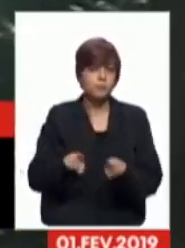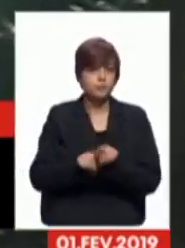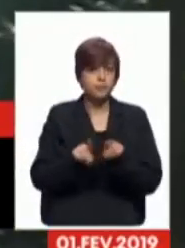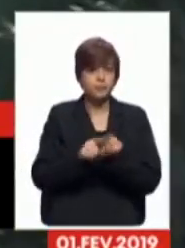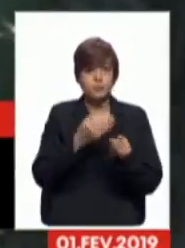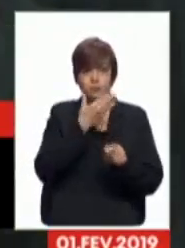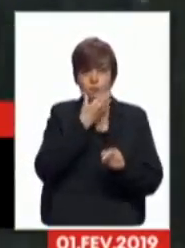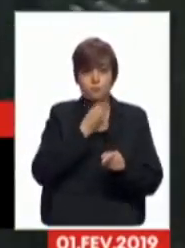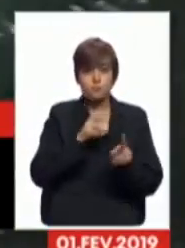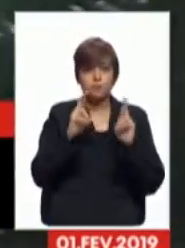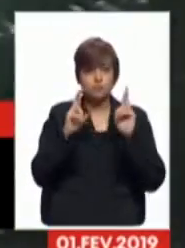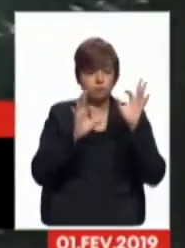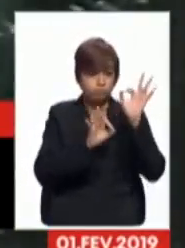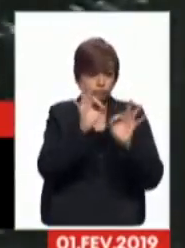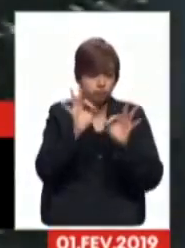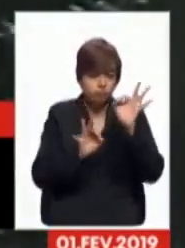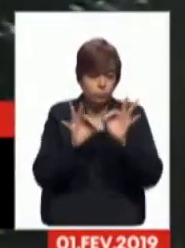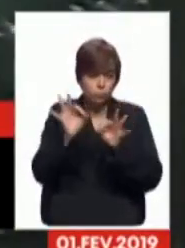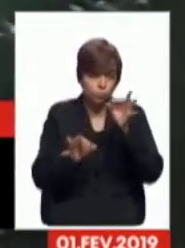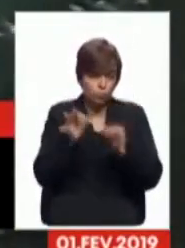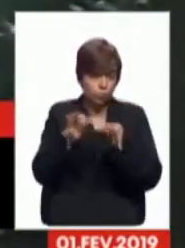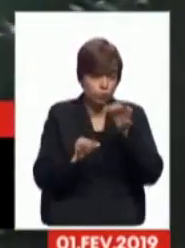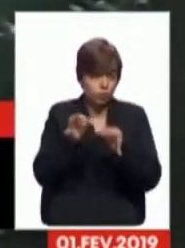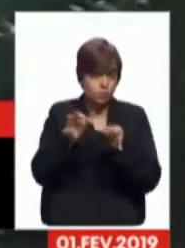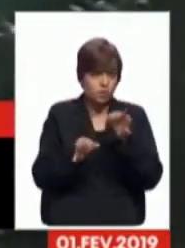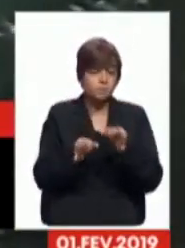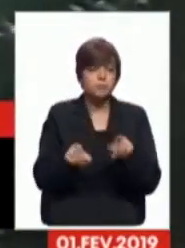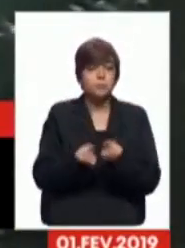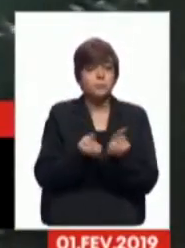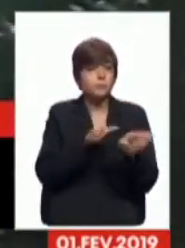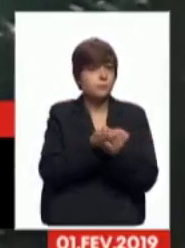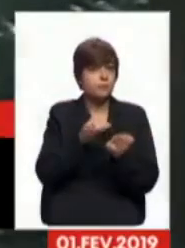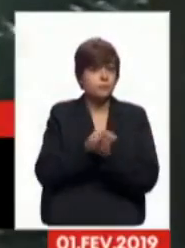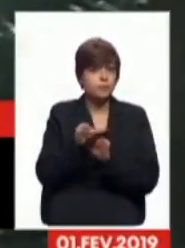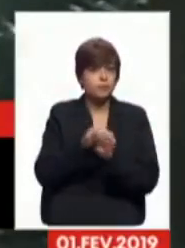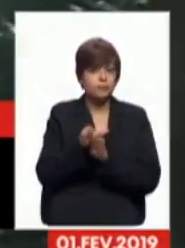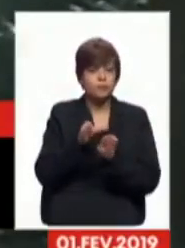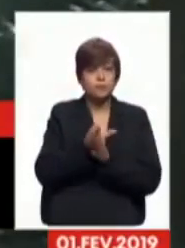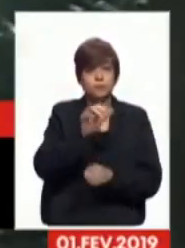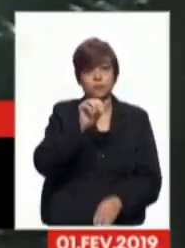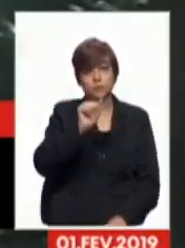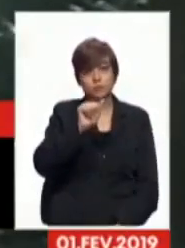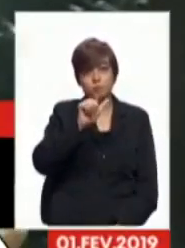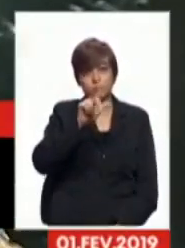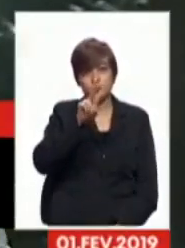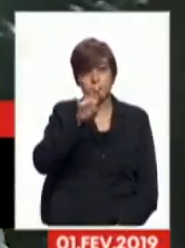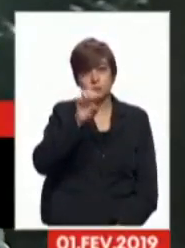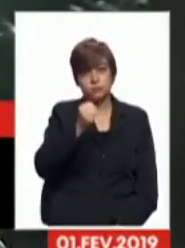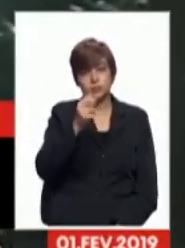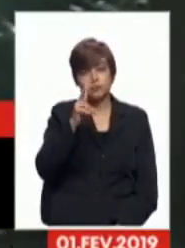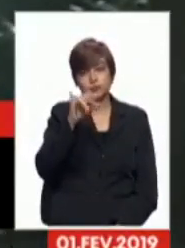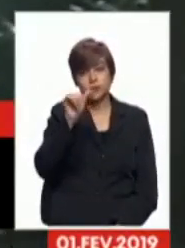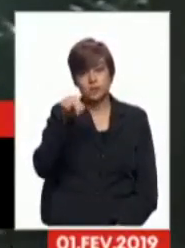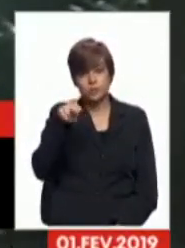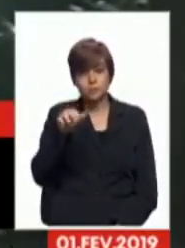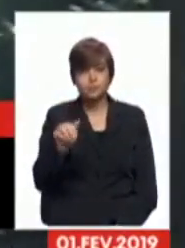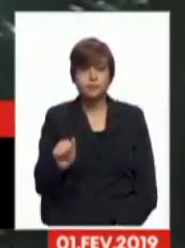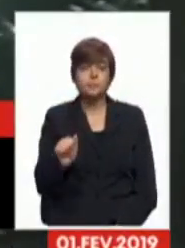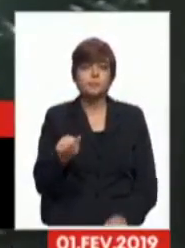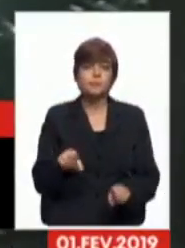Justiça, conselheiro José Alves Viana, corregedor do Tribunal de Contas do